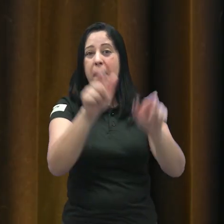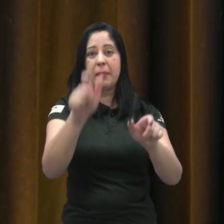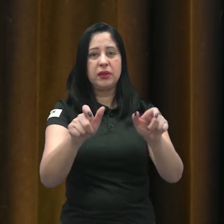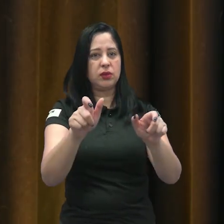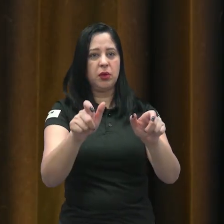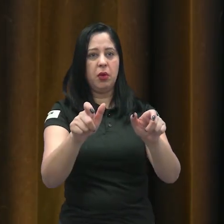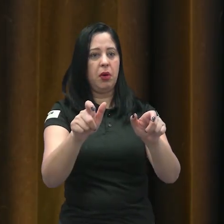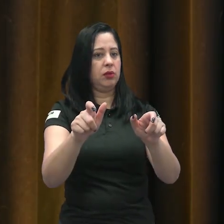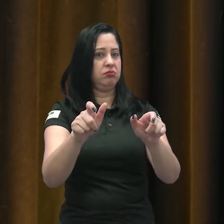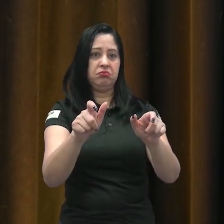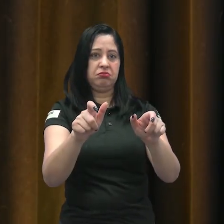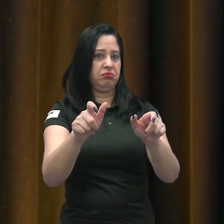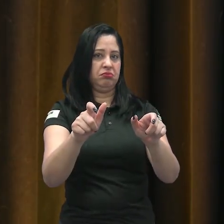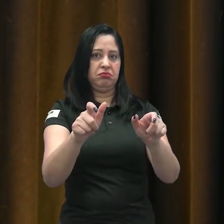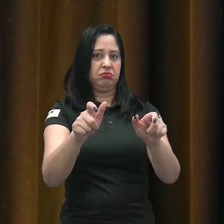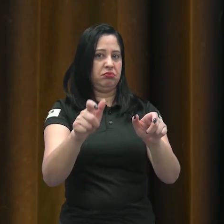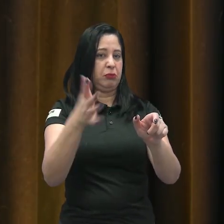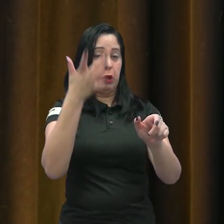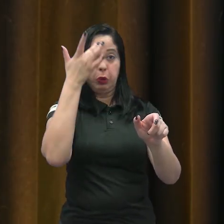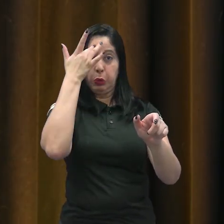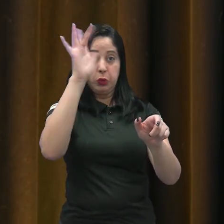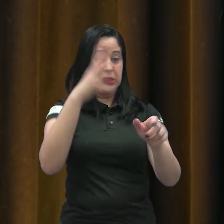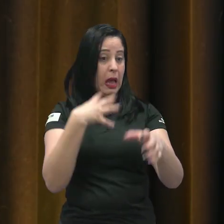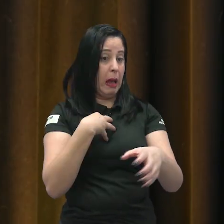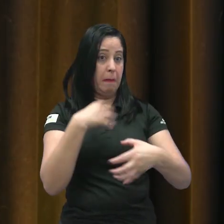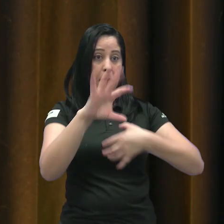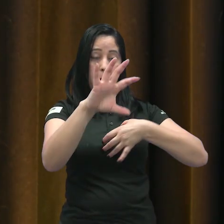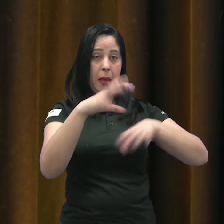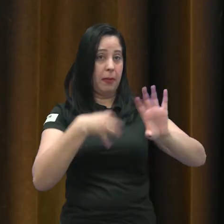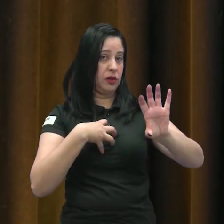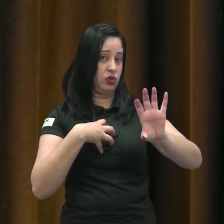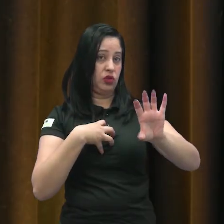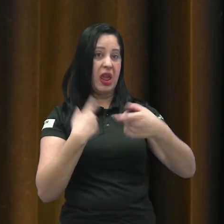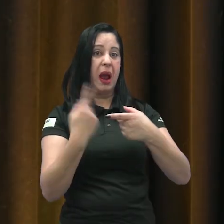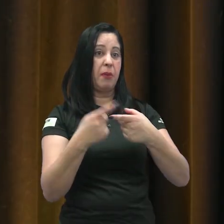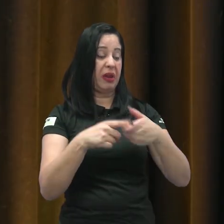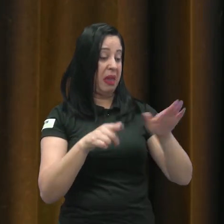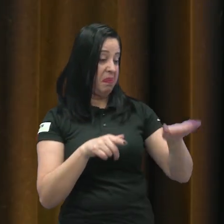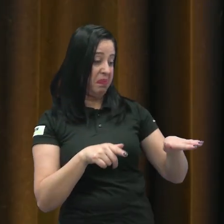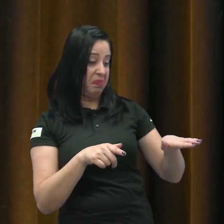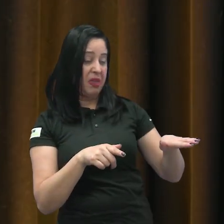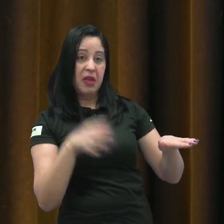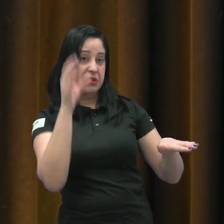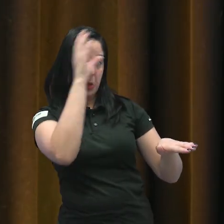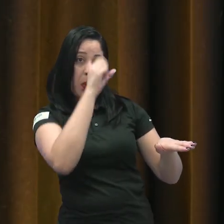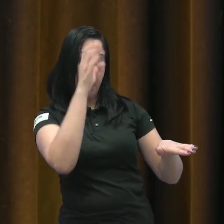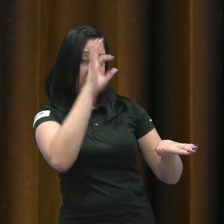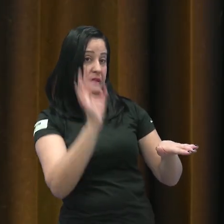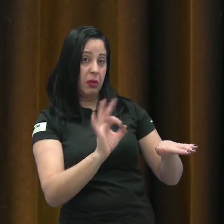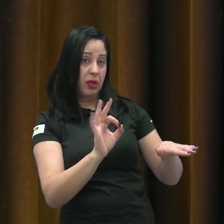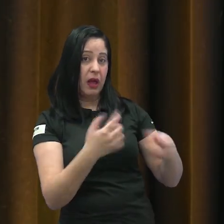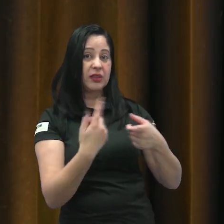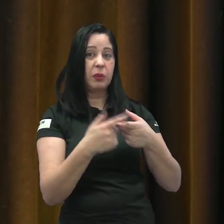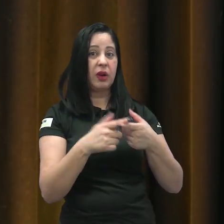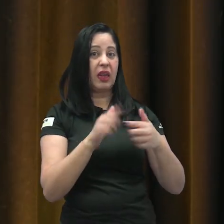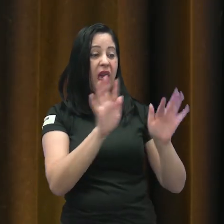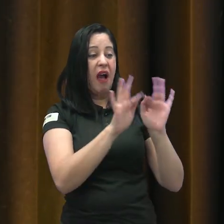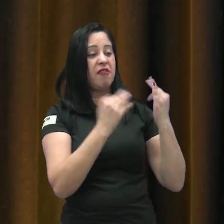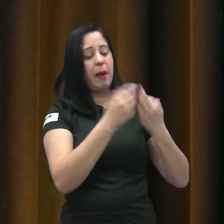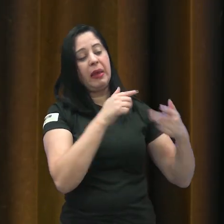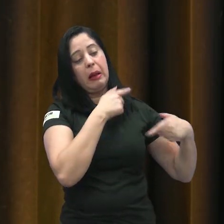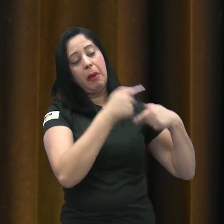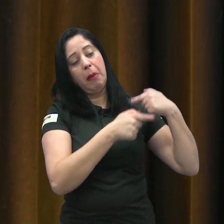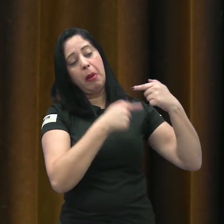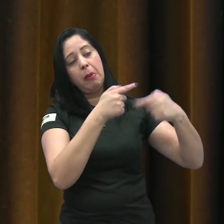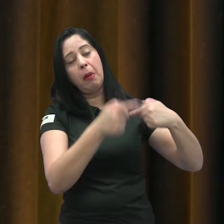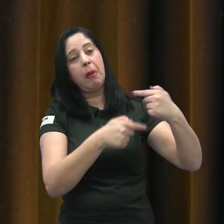delas, né? Vieram de ambientes que já não proporcionaram isso, né? Famílias que não tiveram, né? que não teve isso.